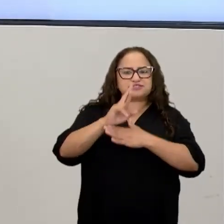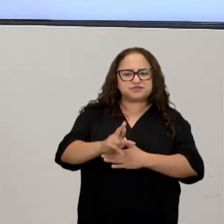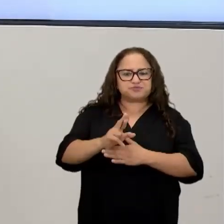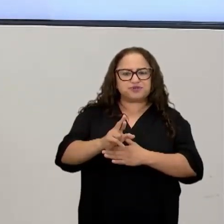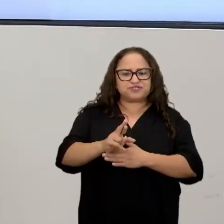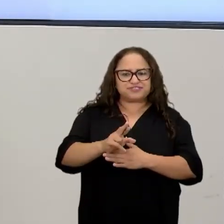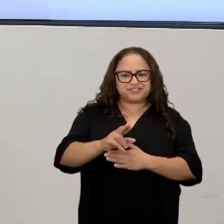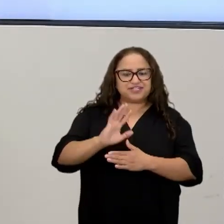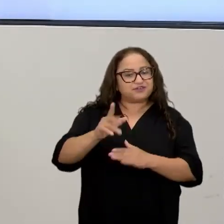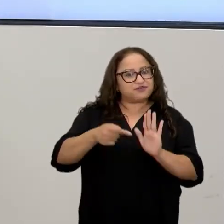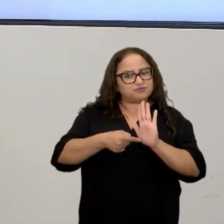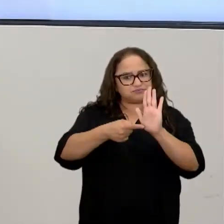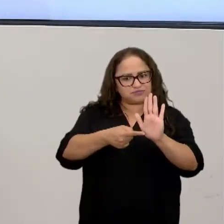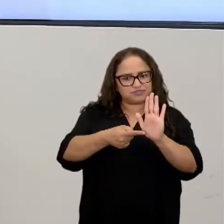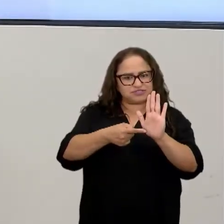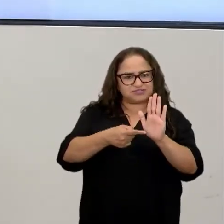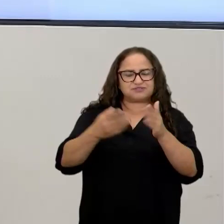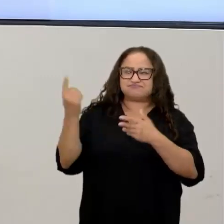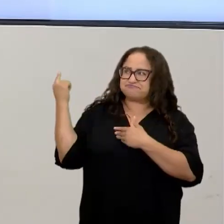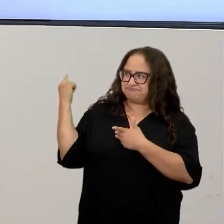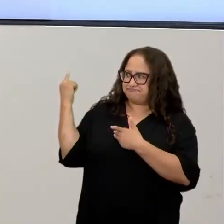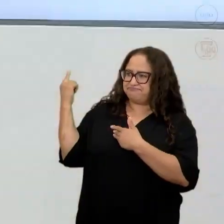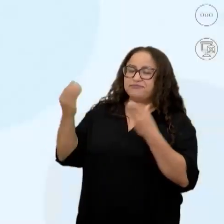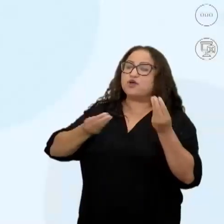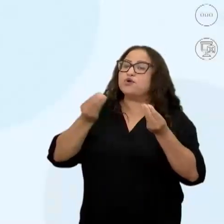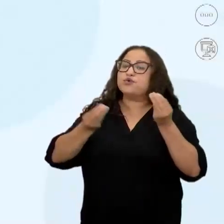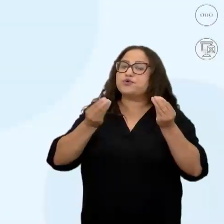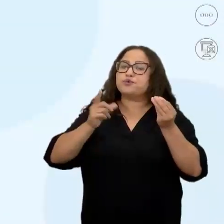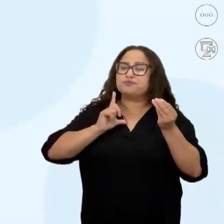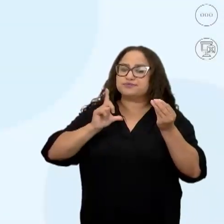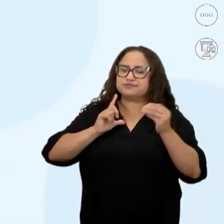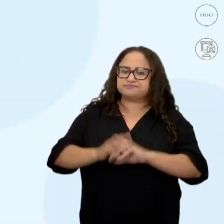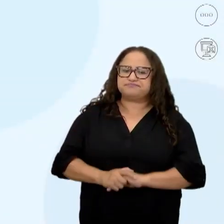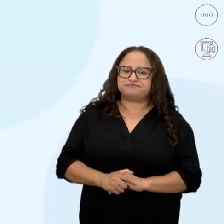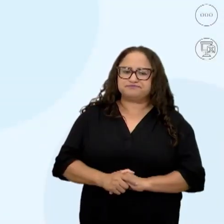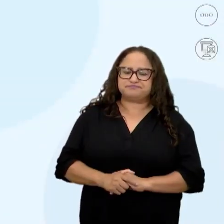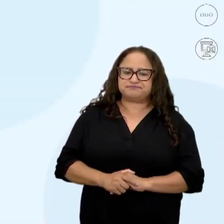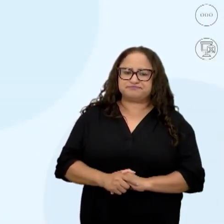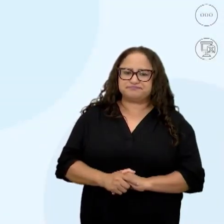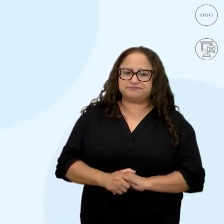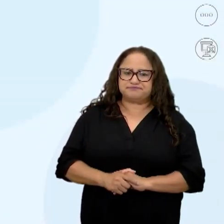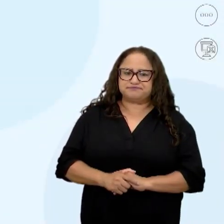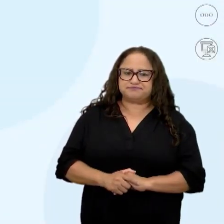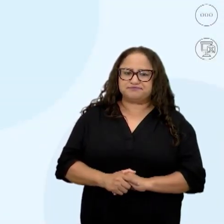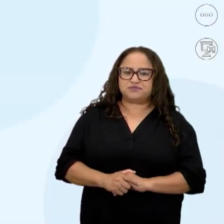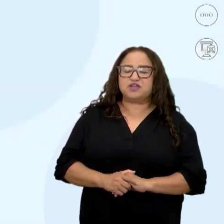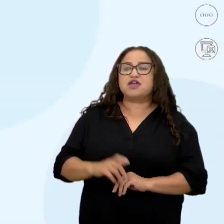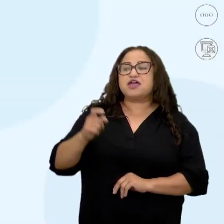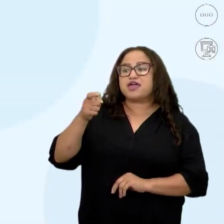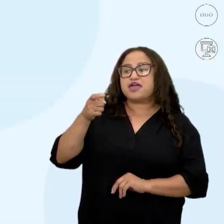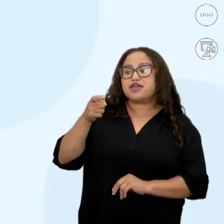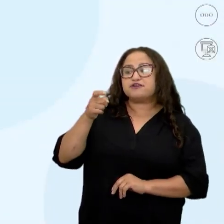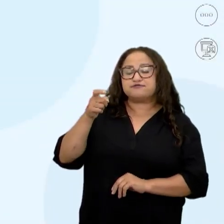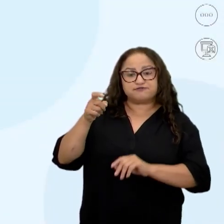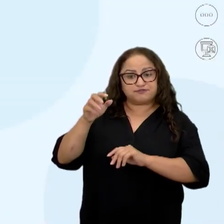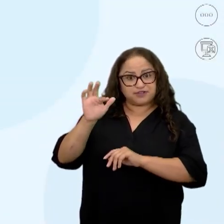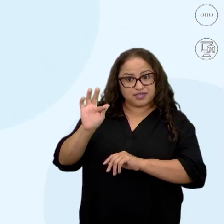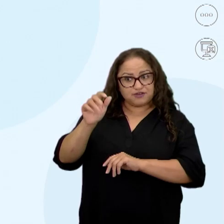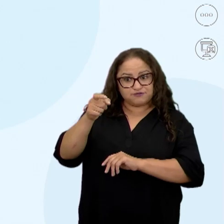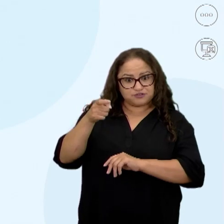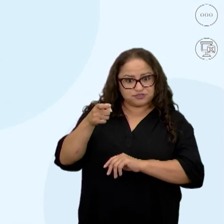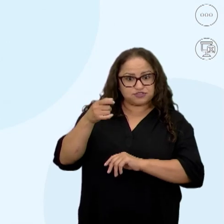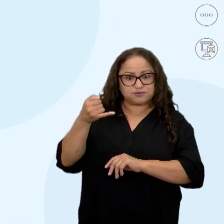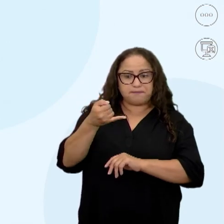e colocarem no gráfico Então olha aqui para nossa Terrinha Como que tá a nossa equação veja Considere a função f de x